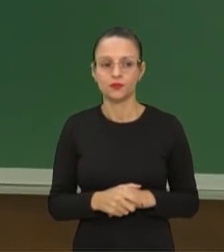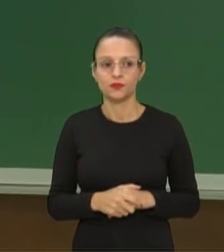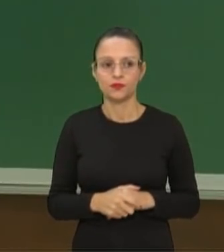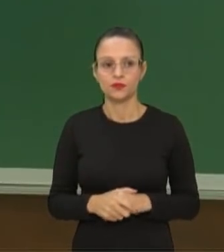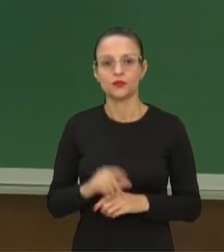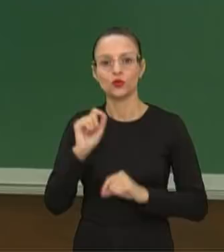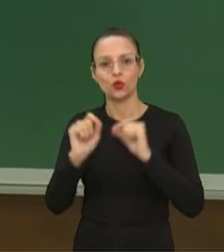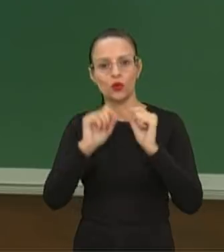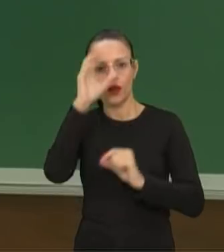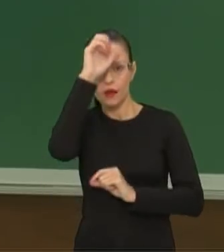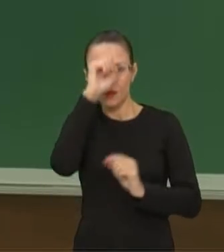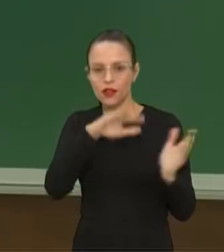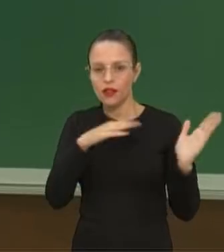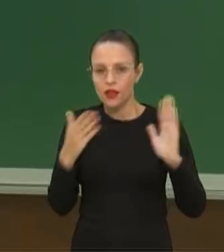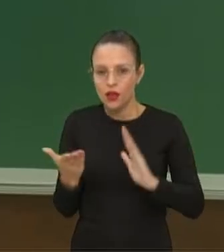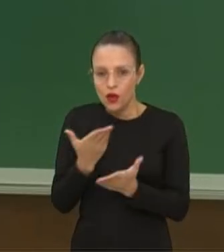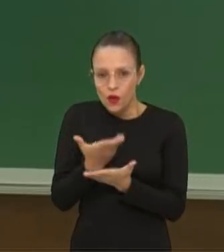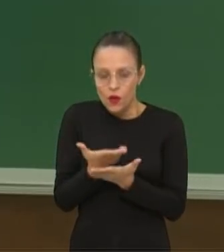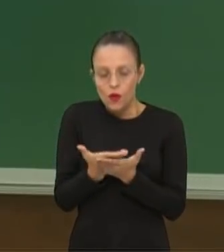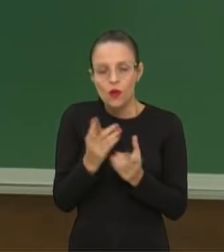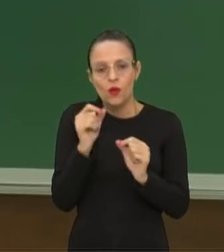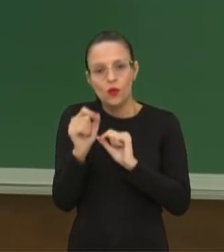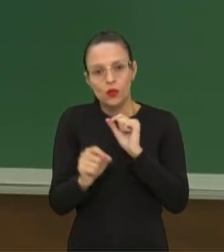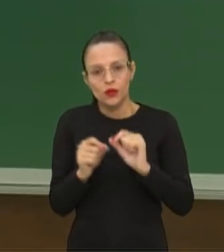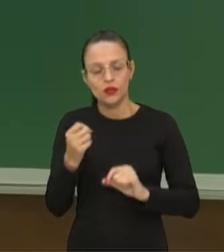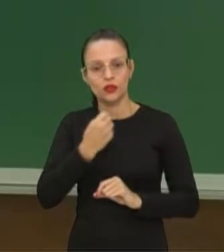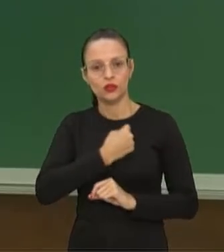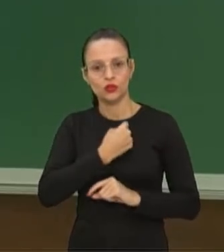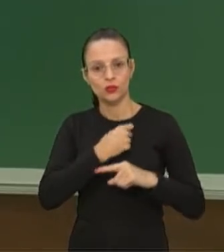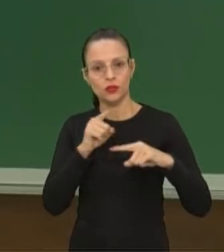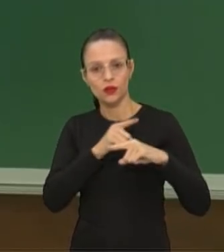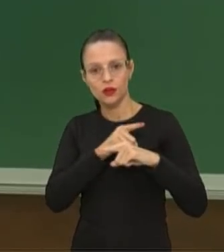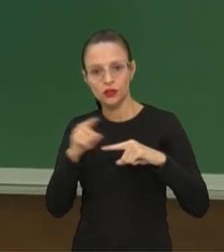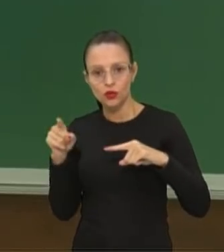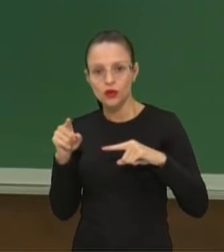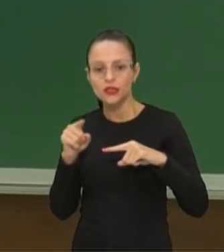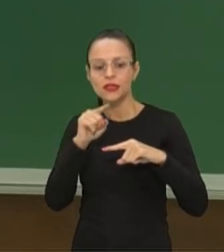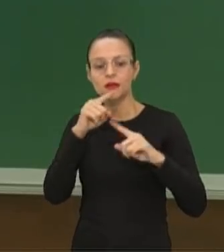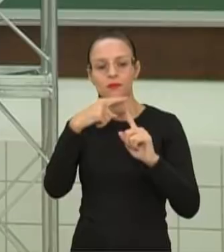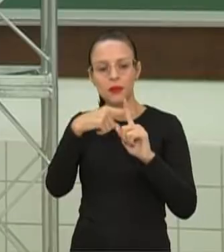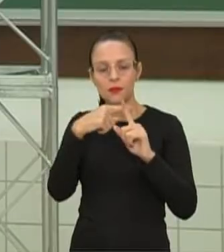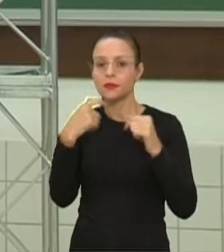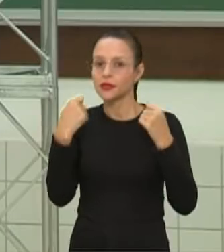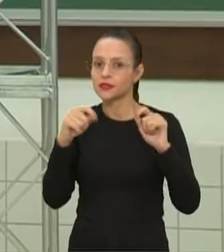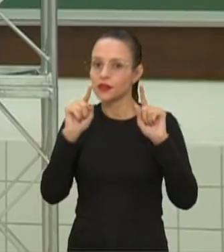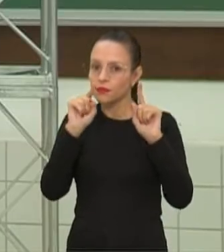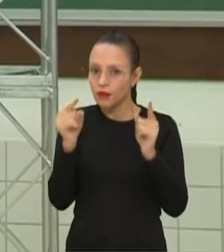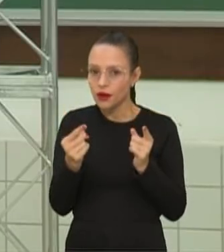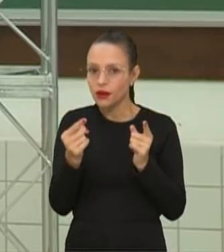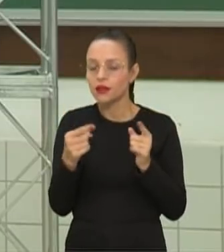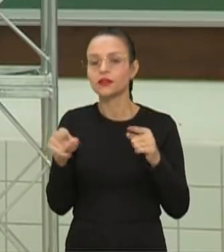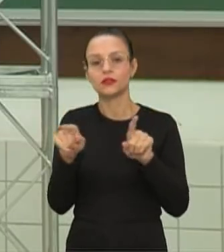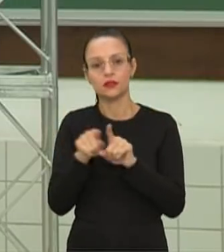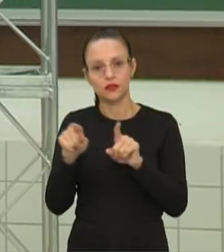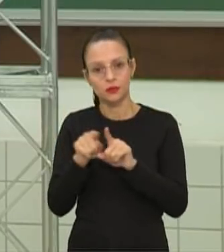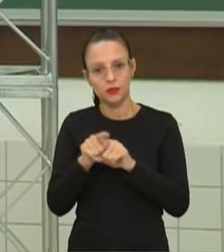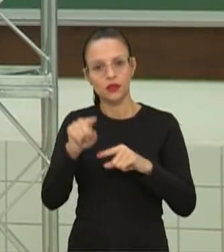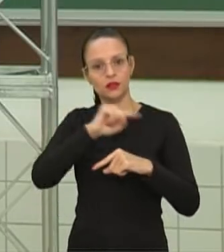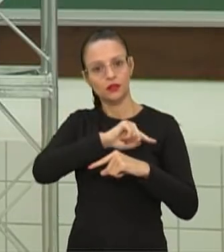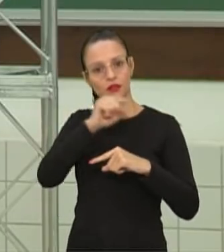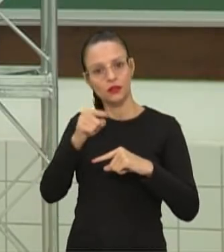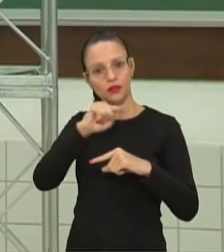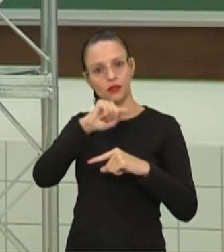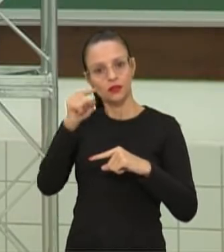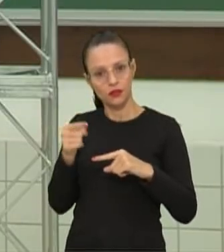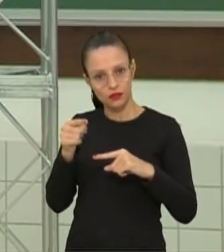O que nós aprendemos hoje, então? Quando os numeradores são operações, eu preciso usar parênteses e eu preciso usar a propriedade